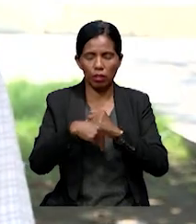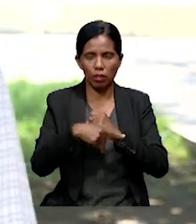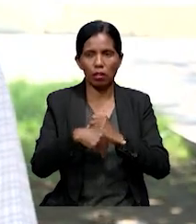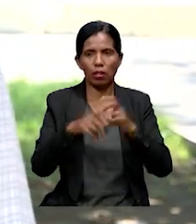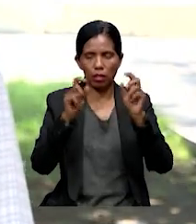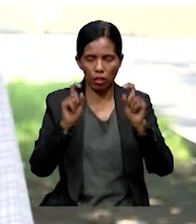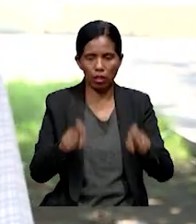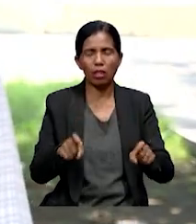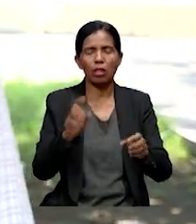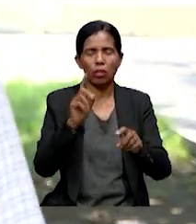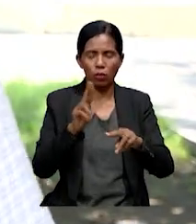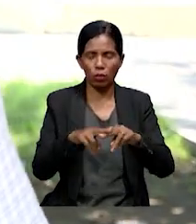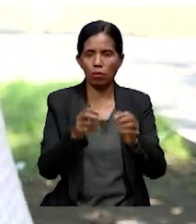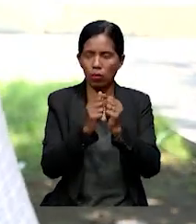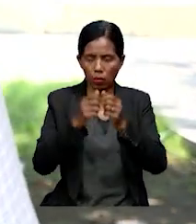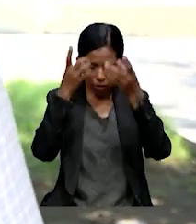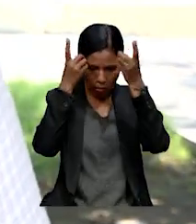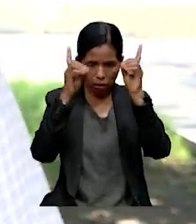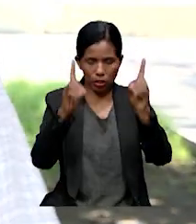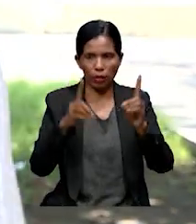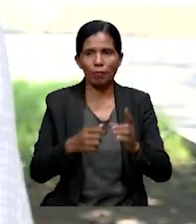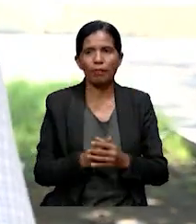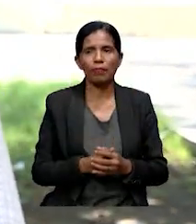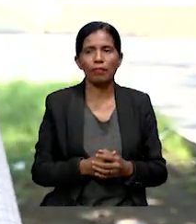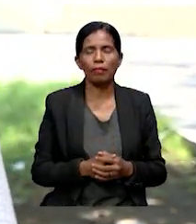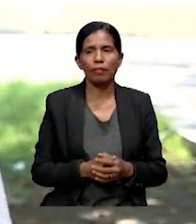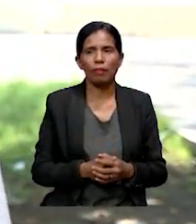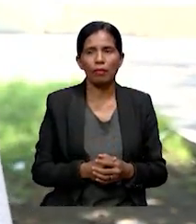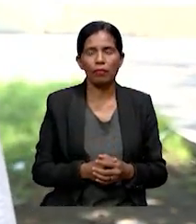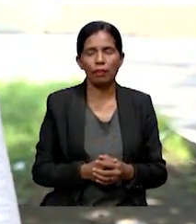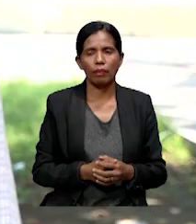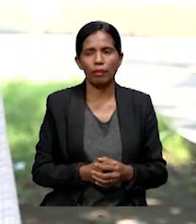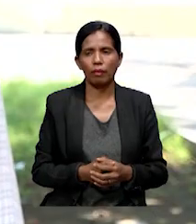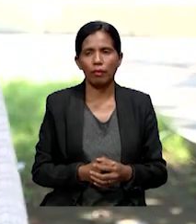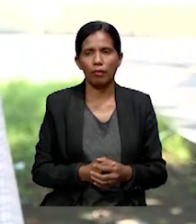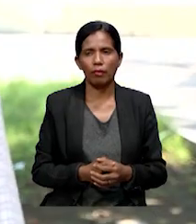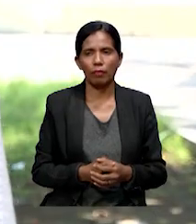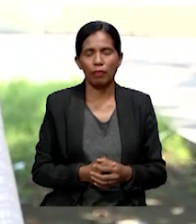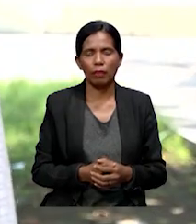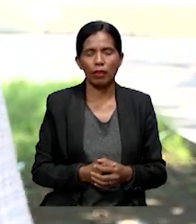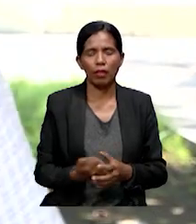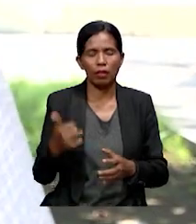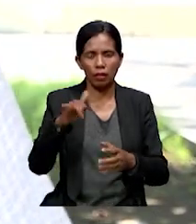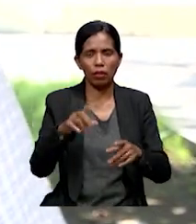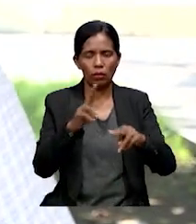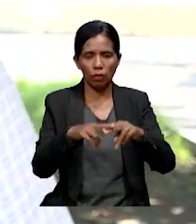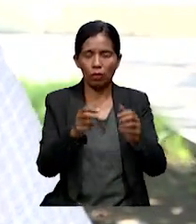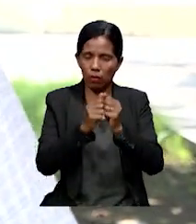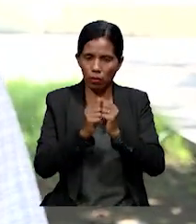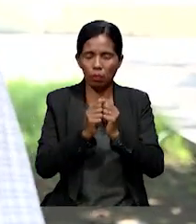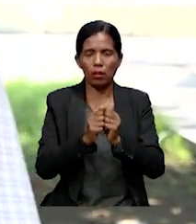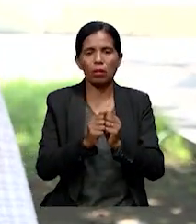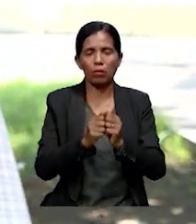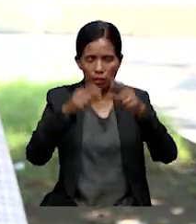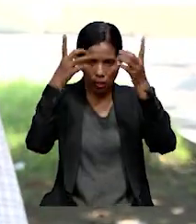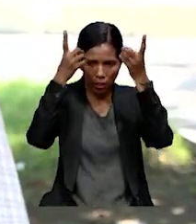tem que tura muito para tu decide, porque se ira halo é tipo de anexão rompimento, né? Divórcio, anja, lá o divórcio, rompimento, mas